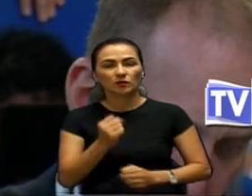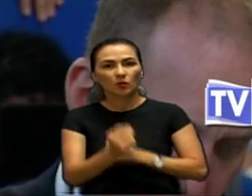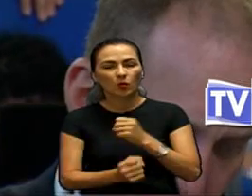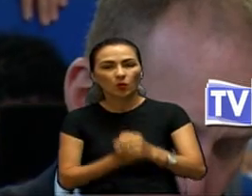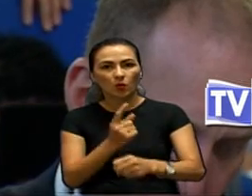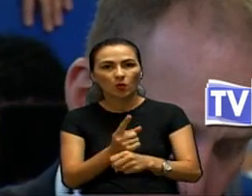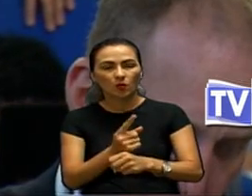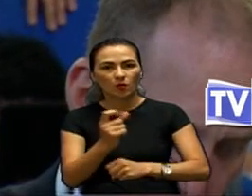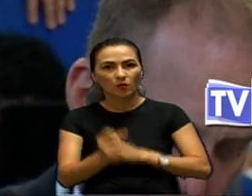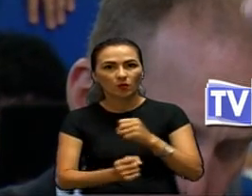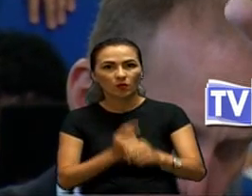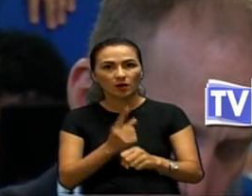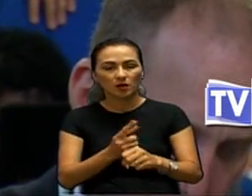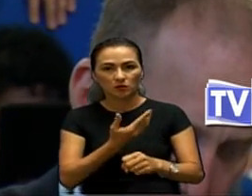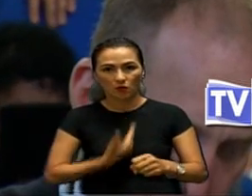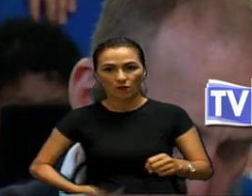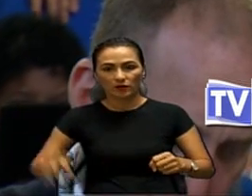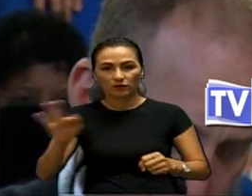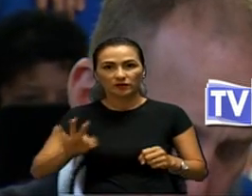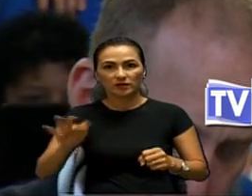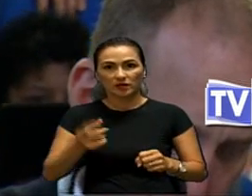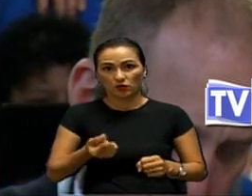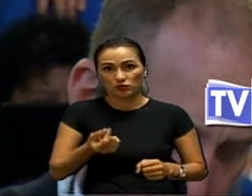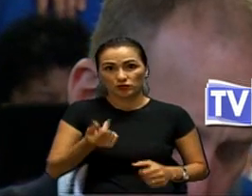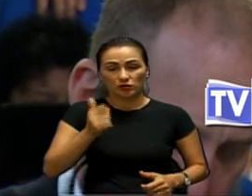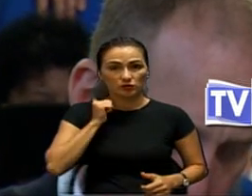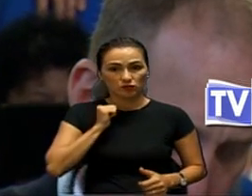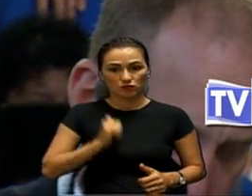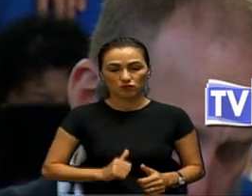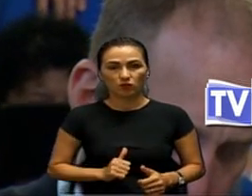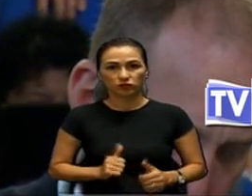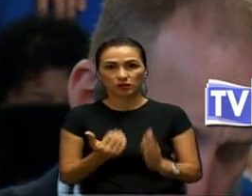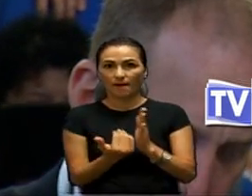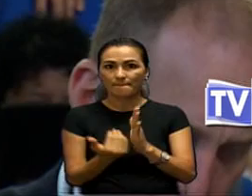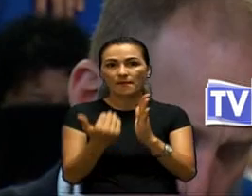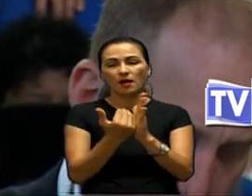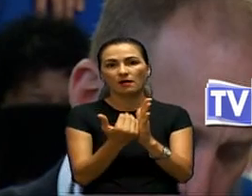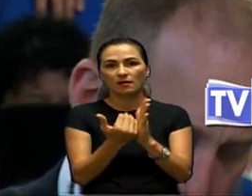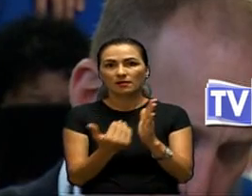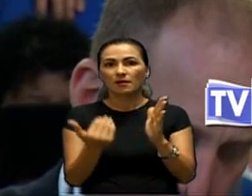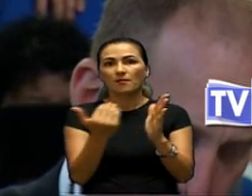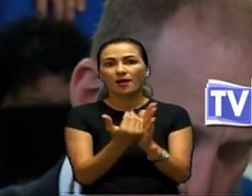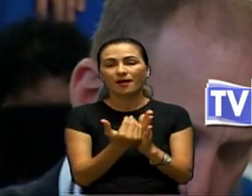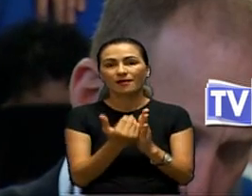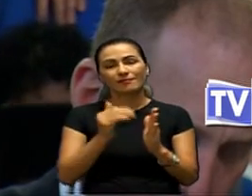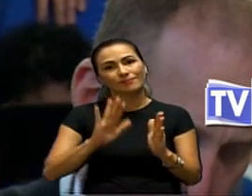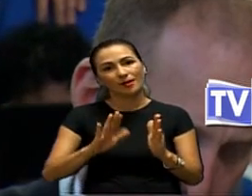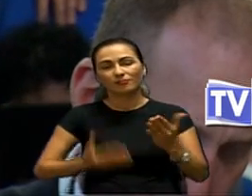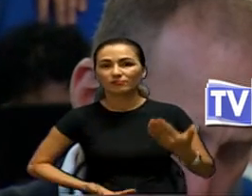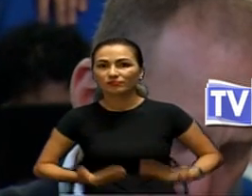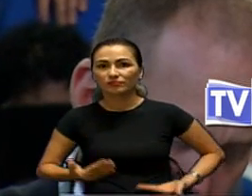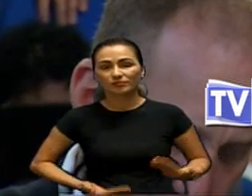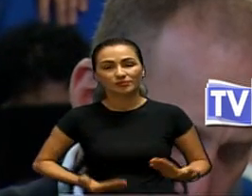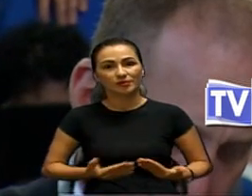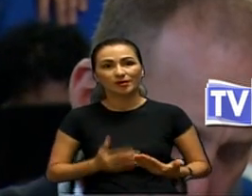federal aumenta a bolsa, o senhor já foi residente, o senhor sabe disso, aumenta o valor do funcionário.